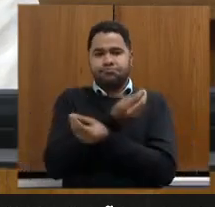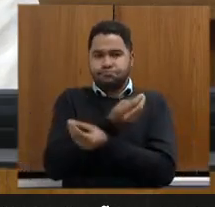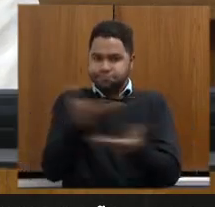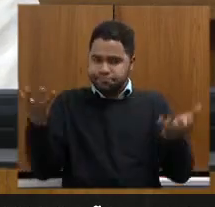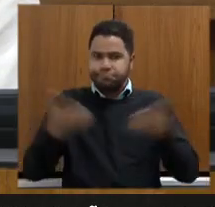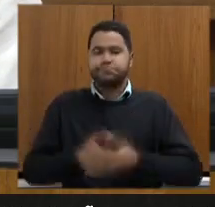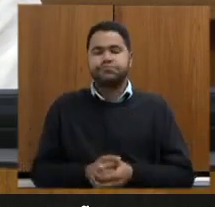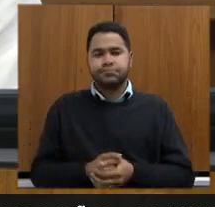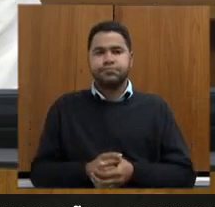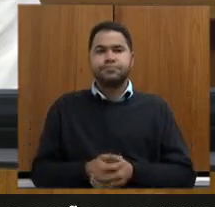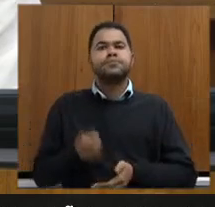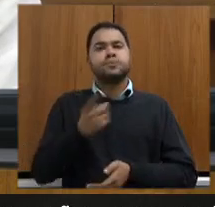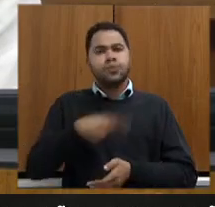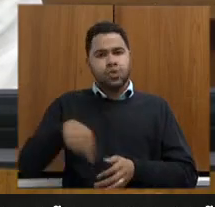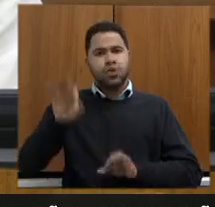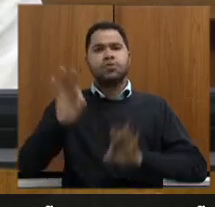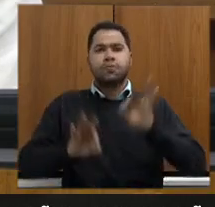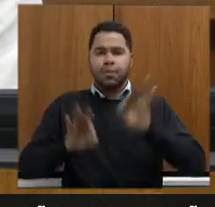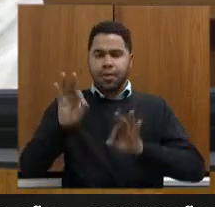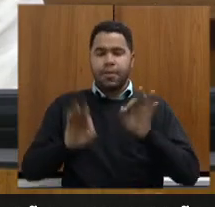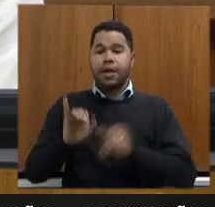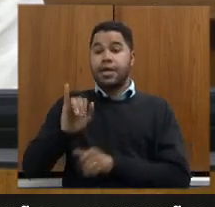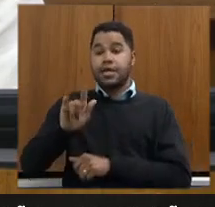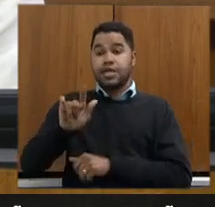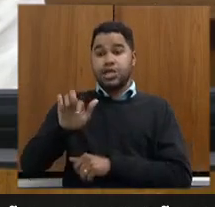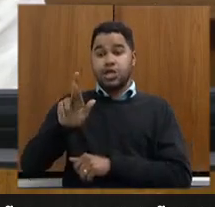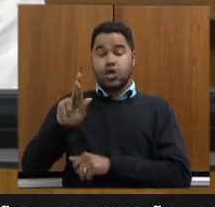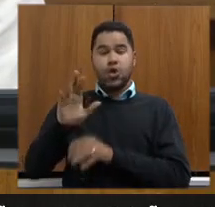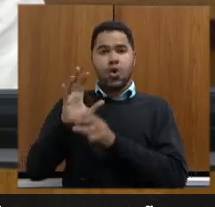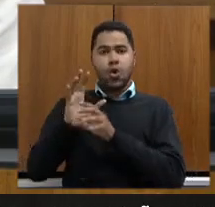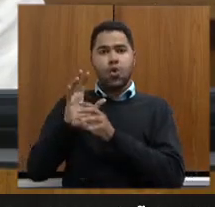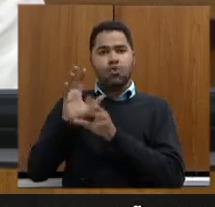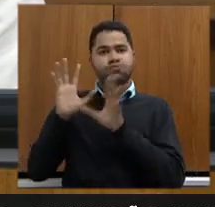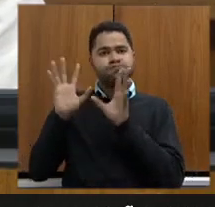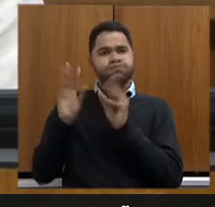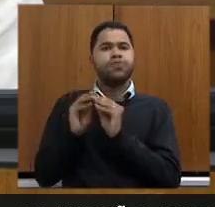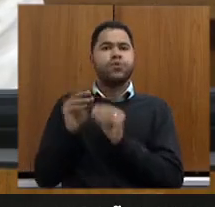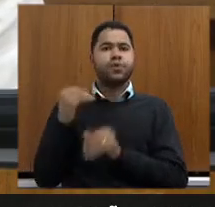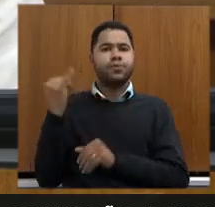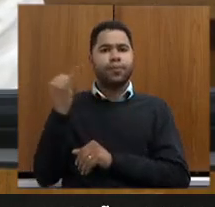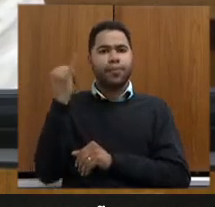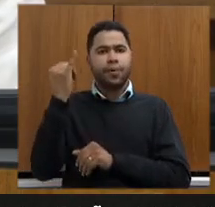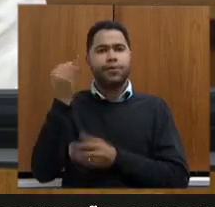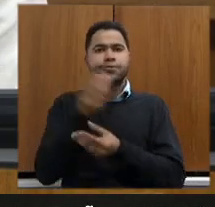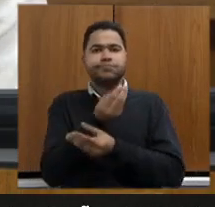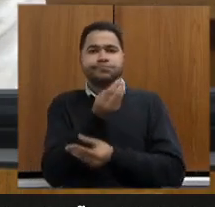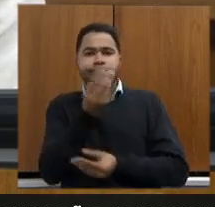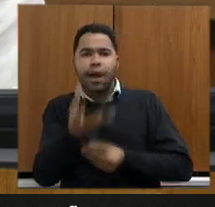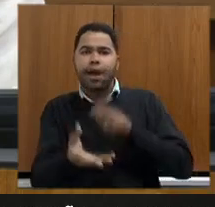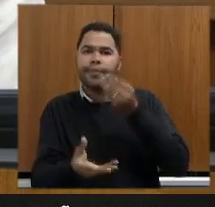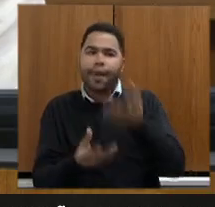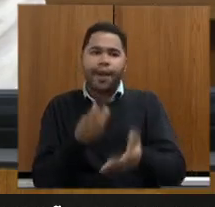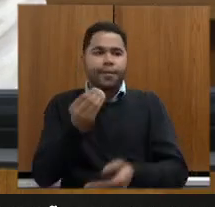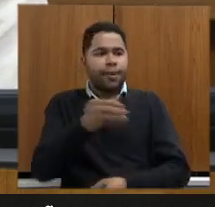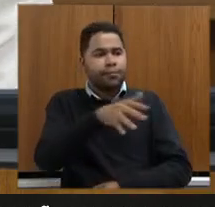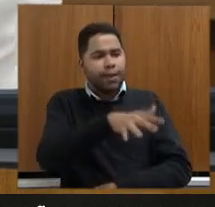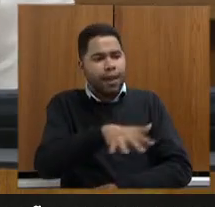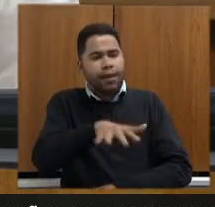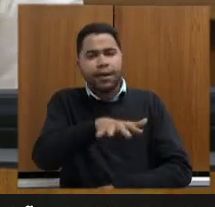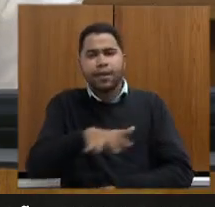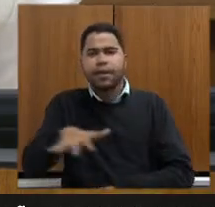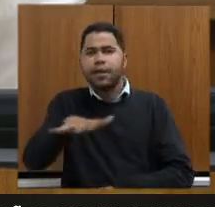a gente tem feito isso igual fez aqui um resumo importante é das entregas de várias áreas